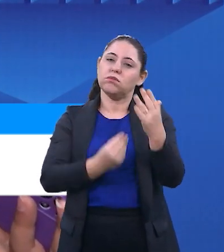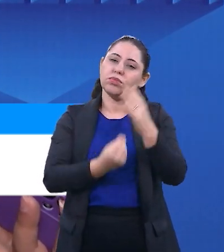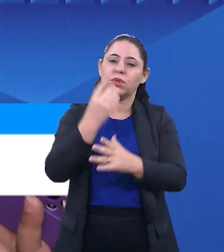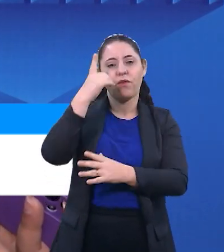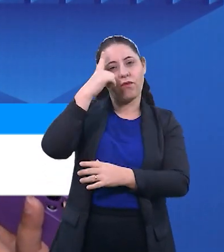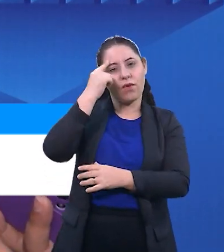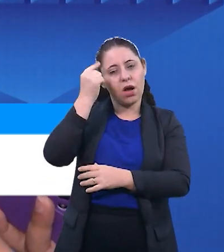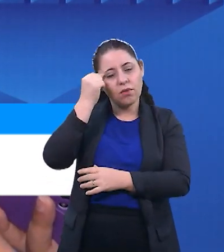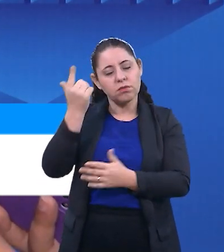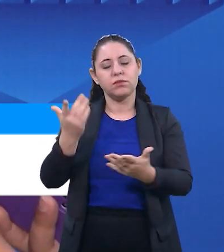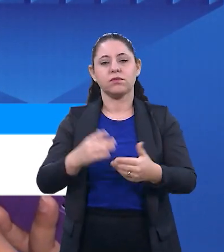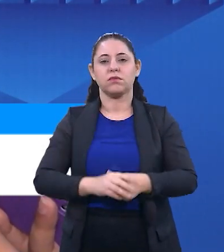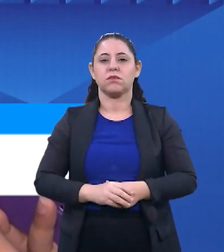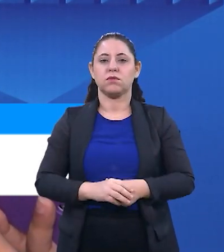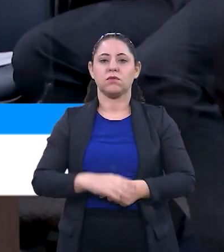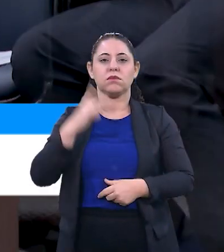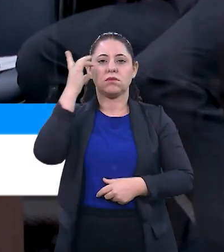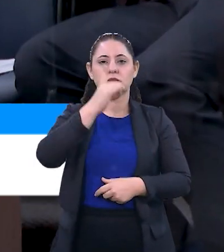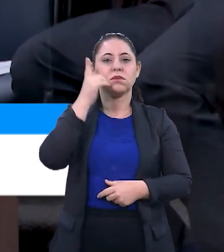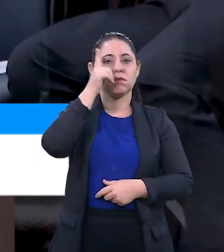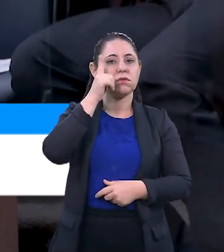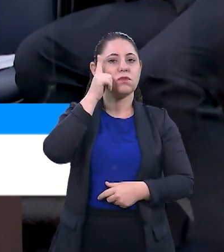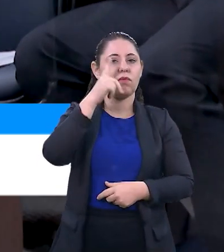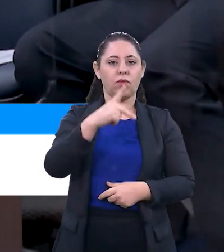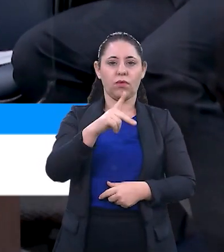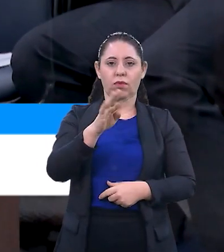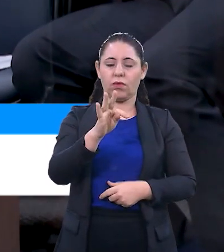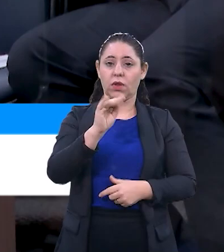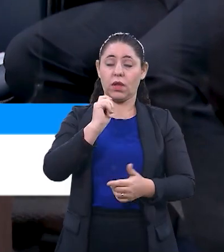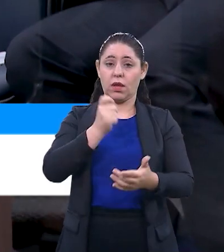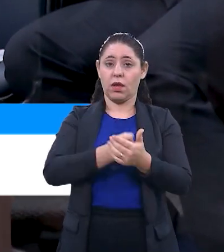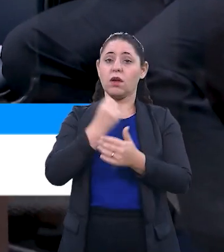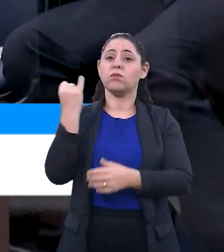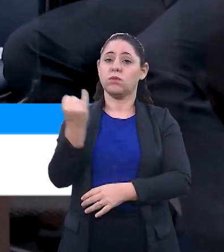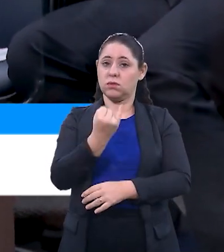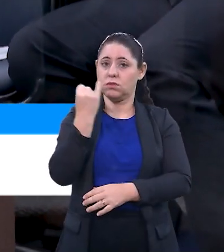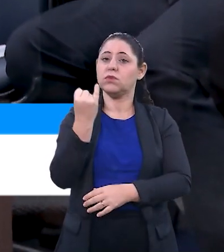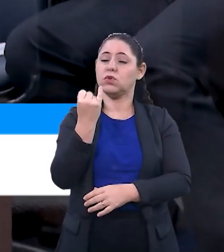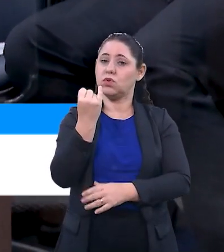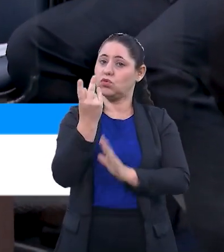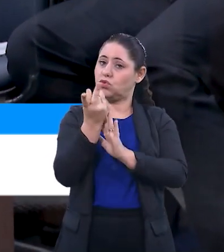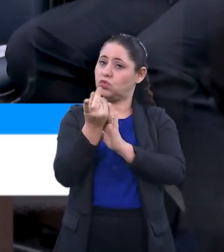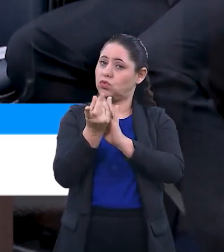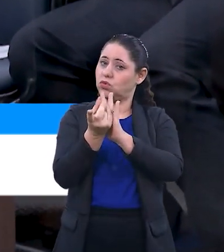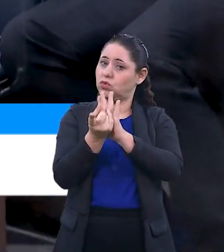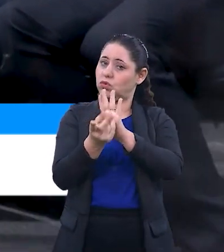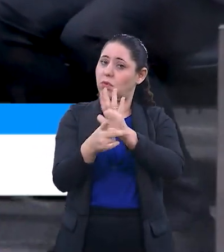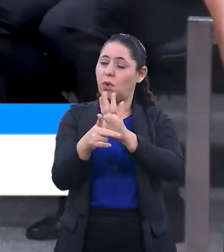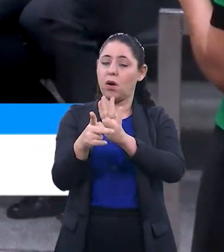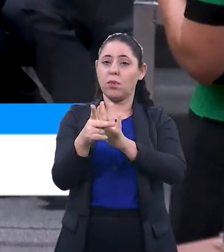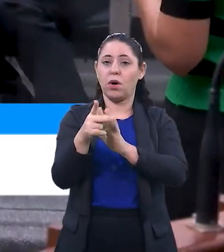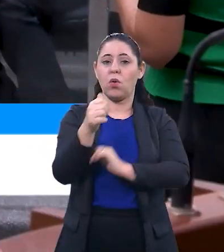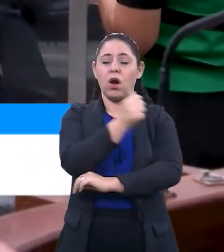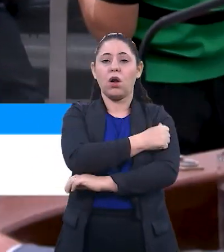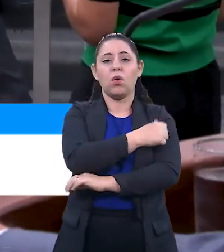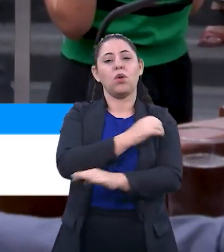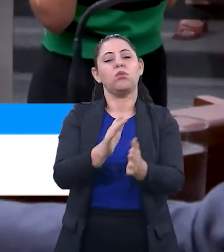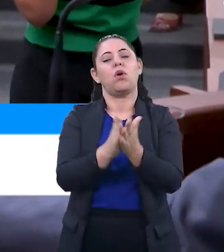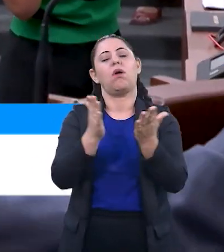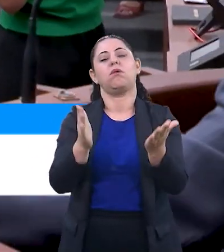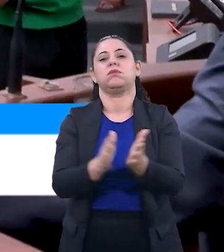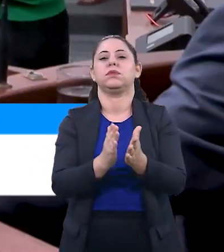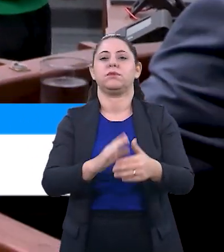que eles existem na faculdade. A deputada Gleice Jane, do PT, enfatizou a importância desse recurso para